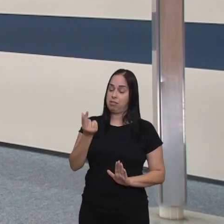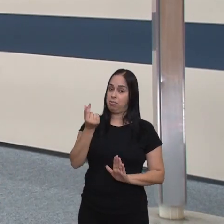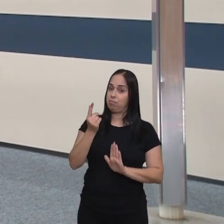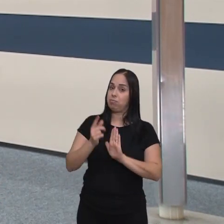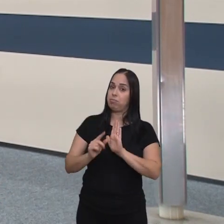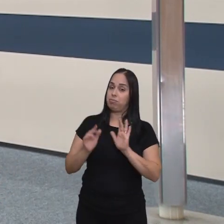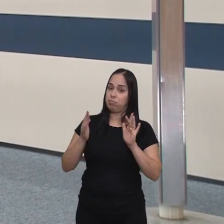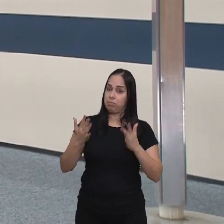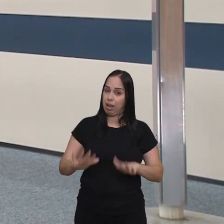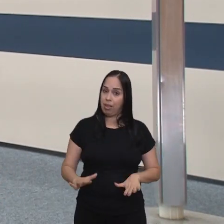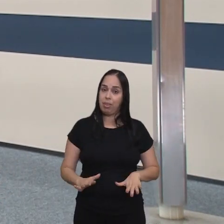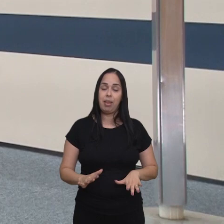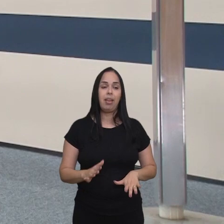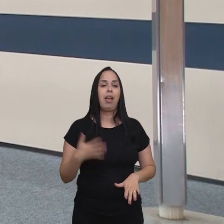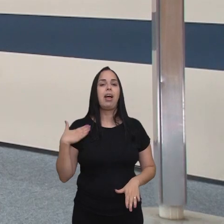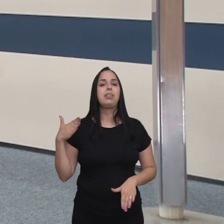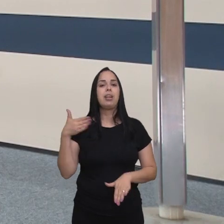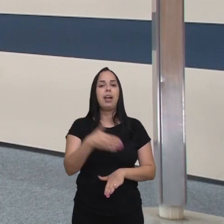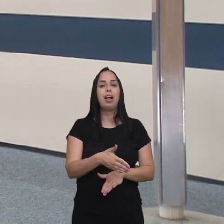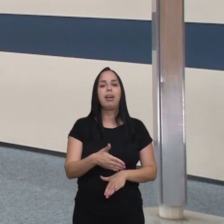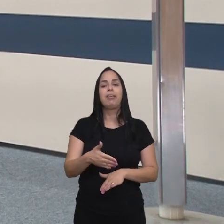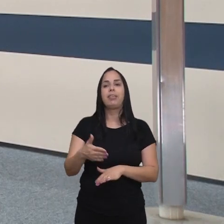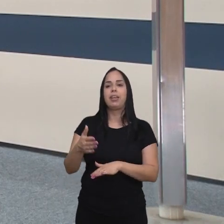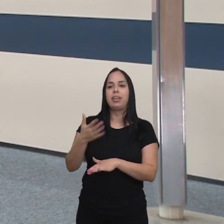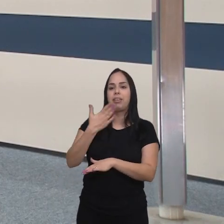econômica, muitas crianças estão indo para o